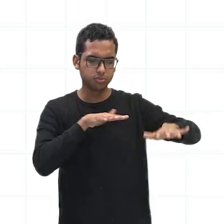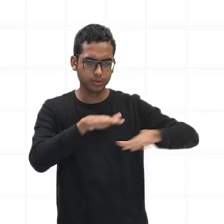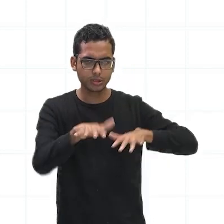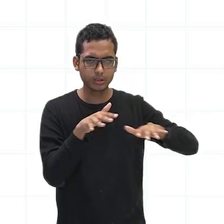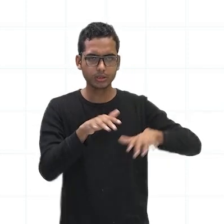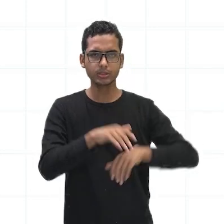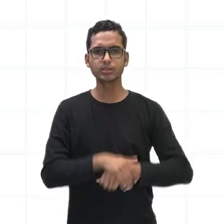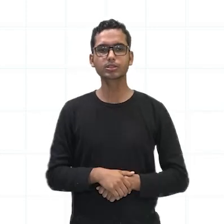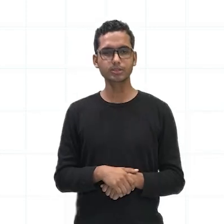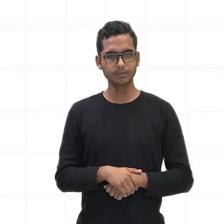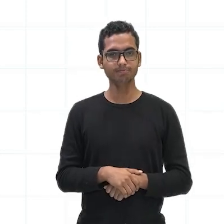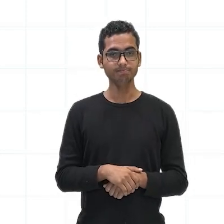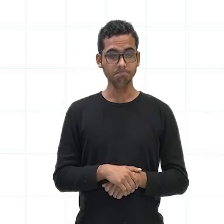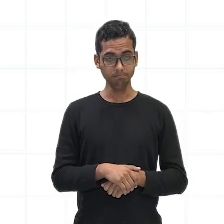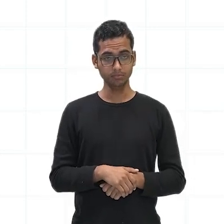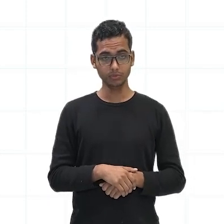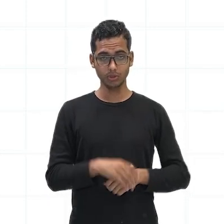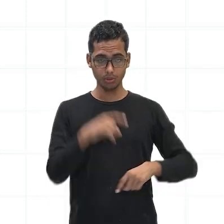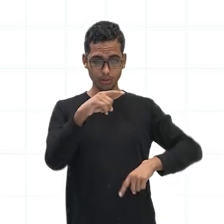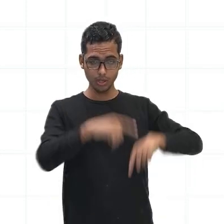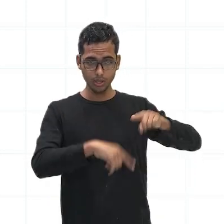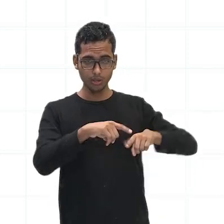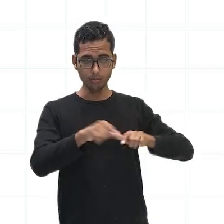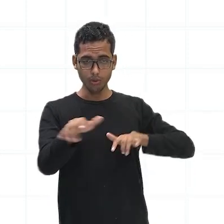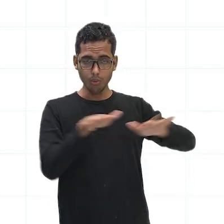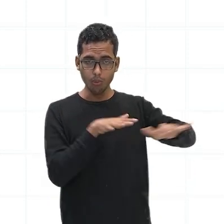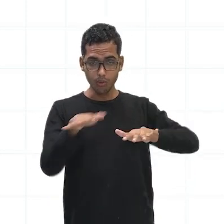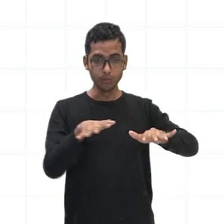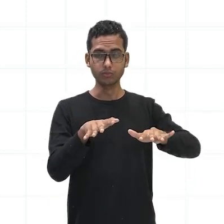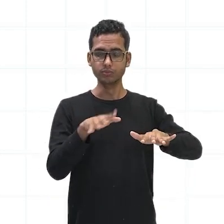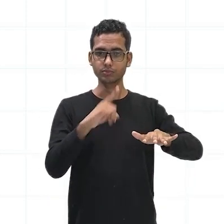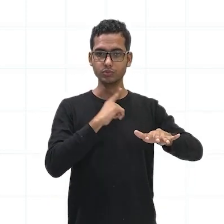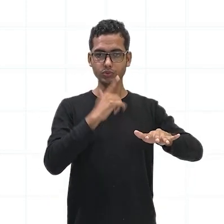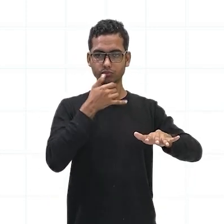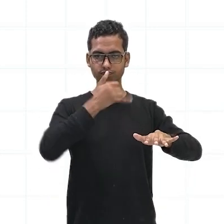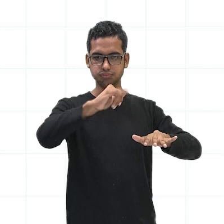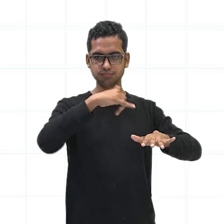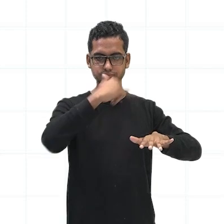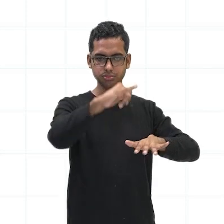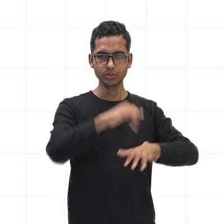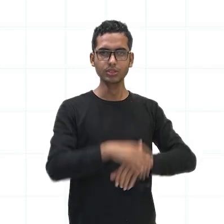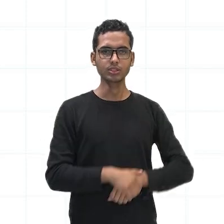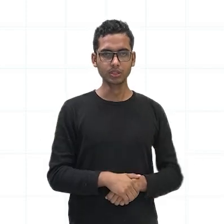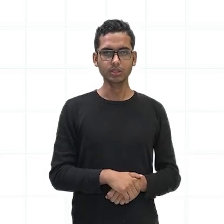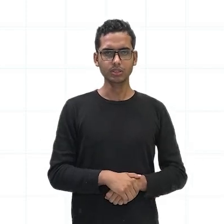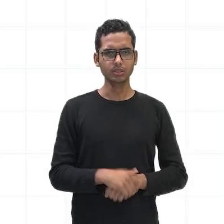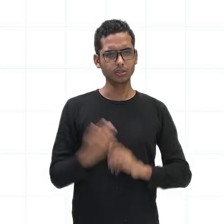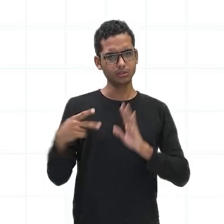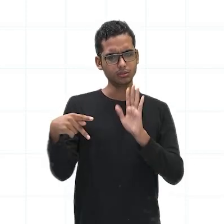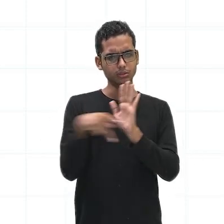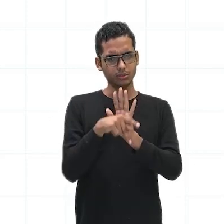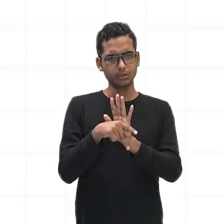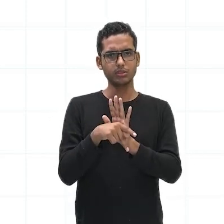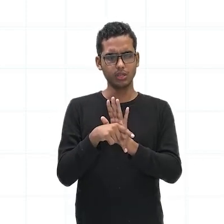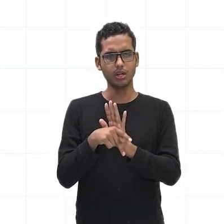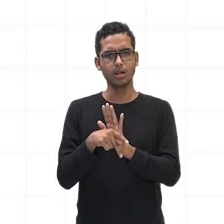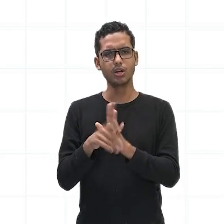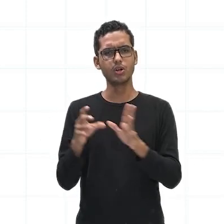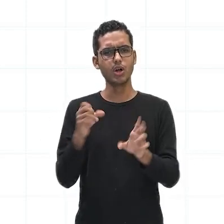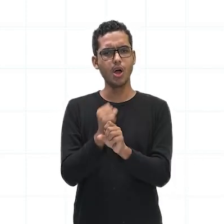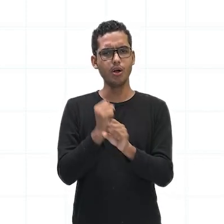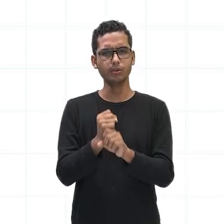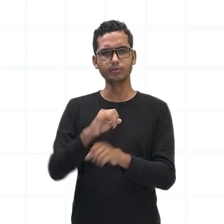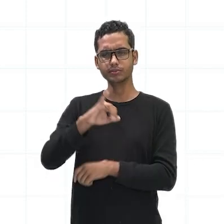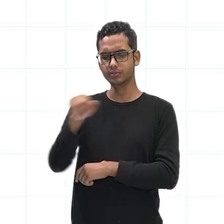movimento. Todo o corpo que se move está dotado de energia cinética, que é uma grandeza escalar medida em